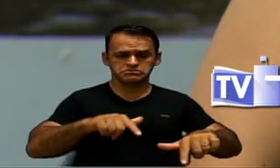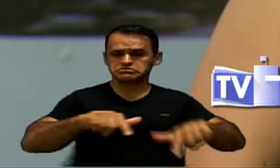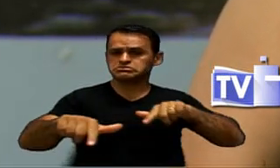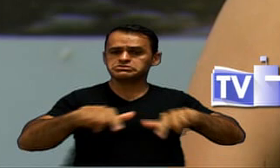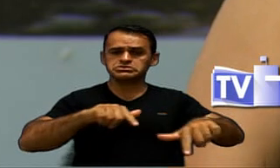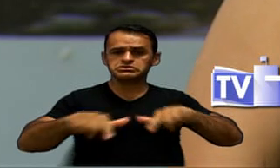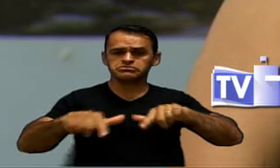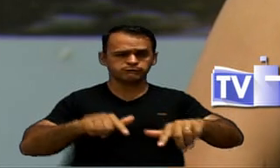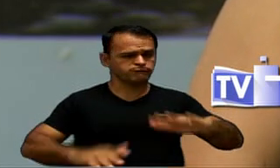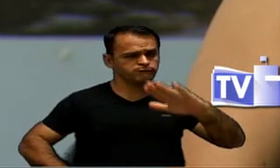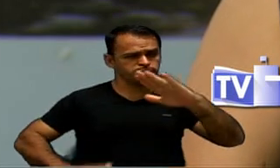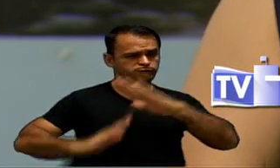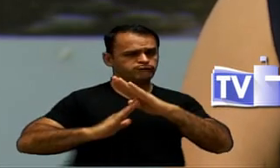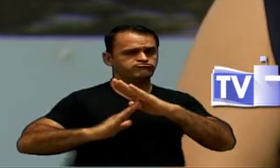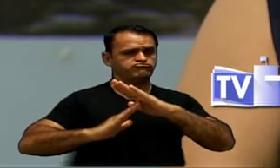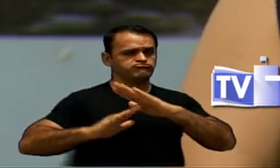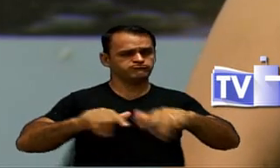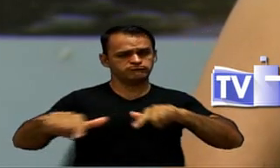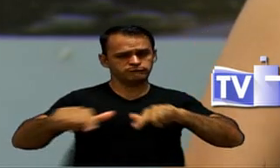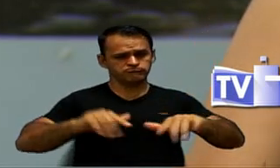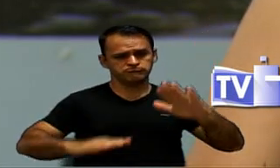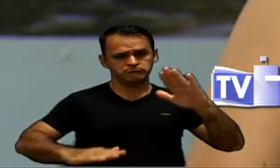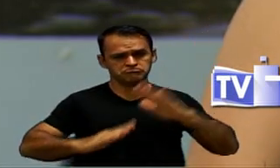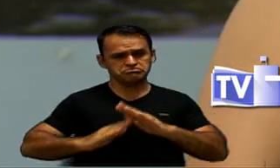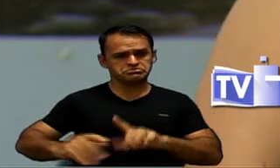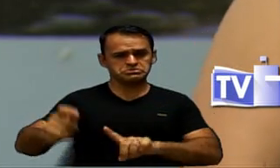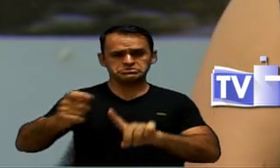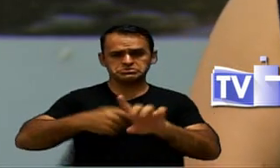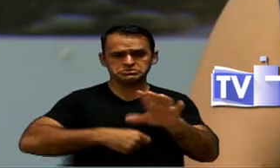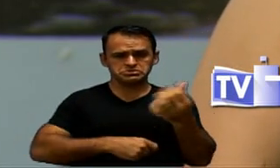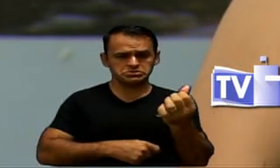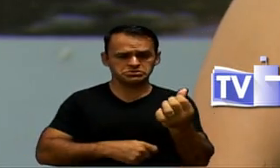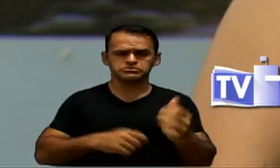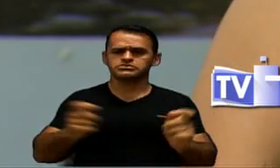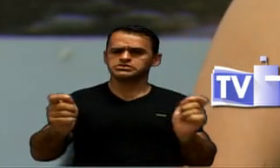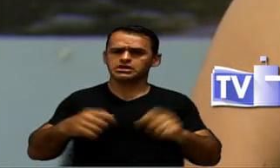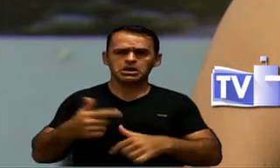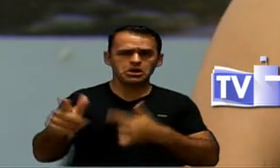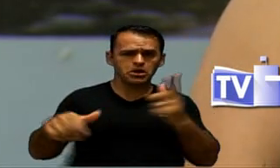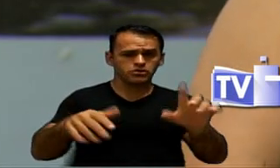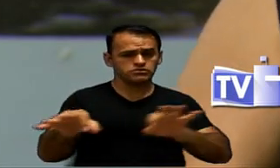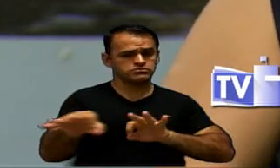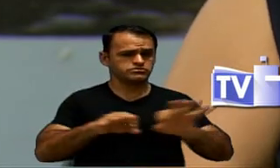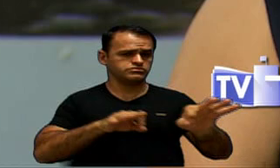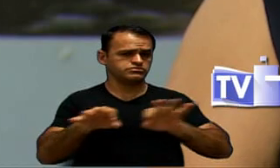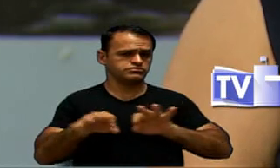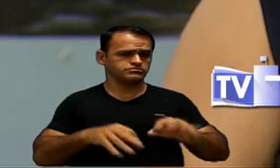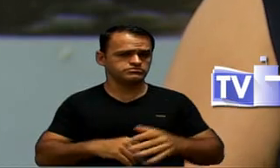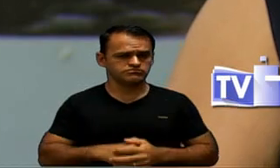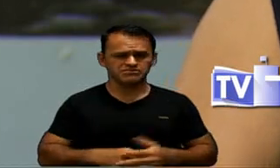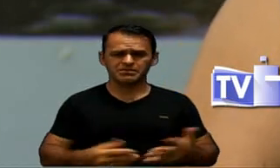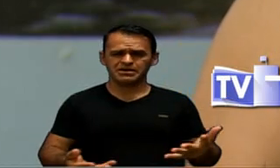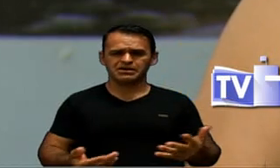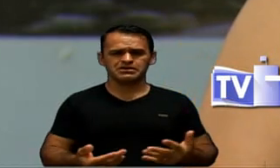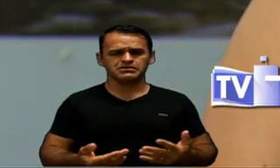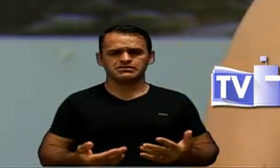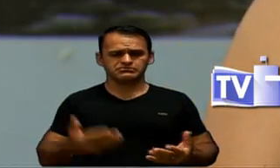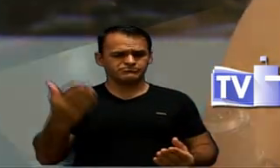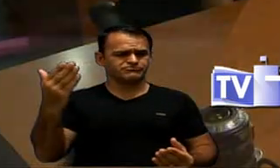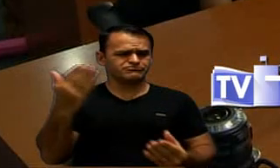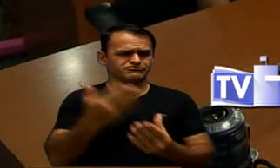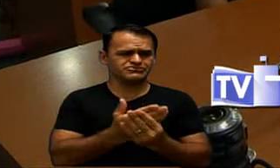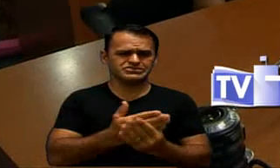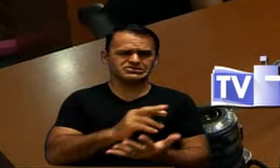serviço, né, até 6 meses, pode ter outras medidas, mas, infelizmente, por conta do acúmulo, e não dá para